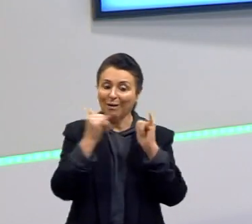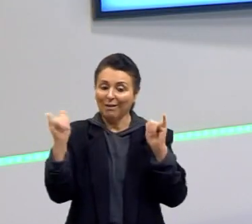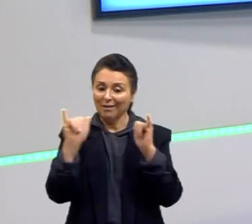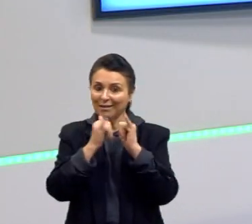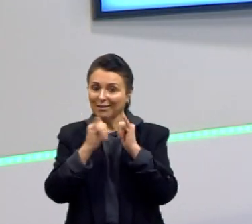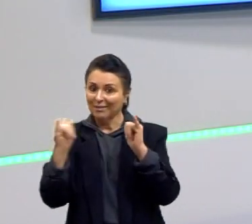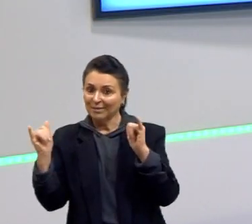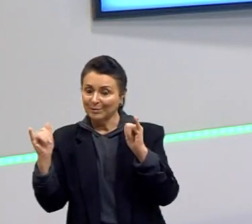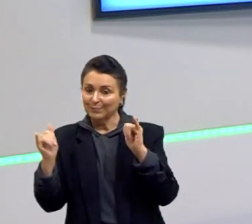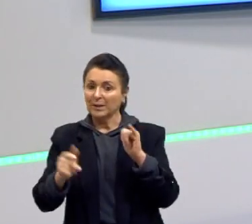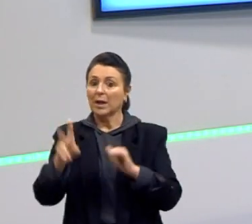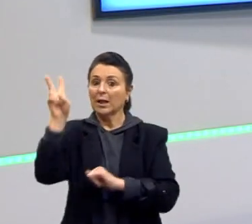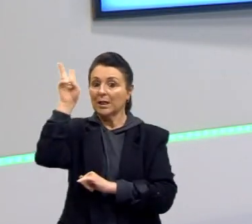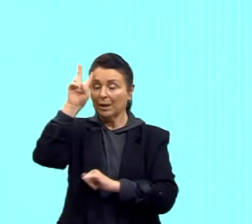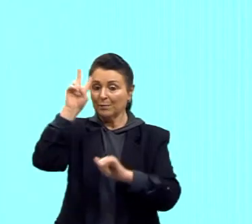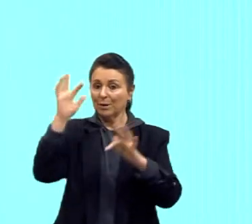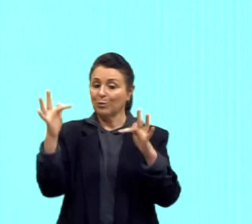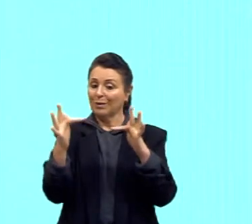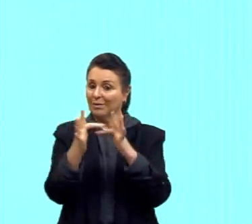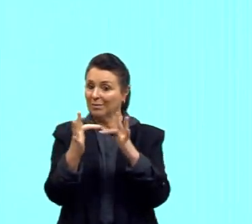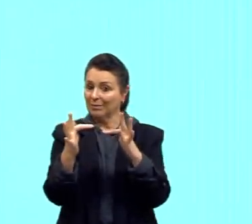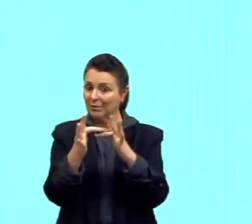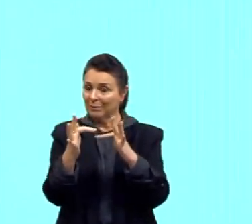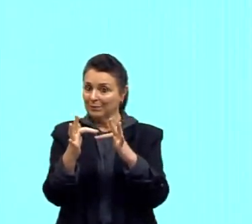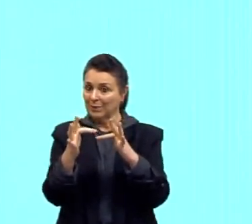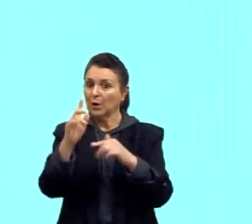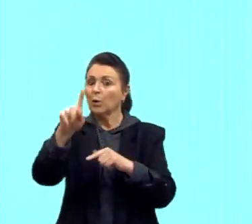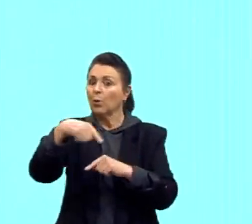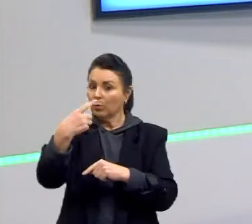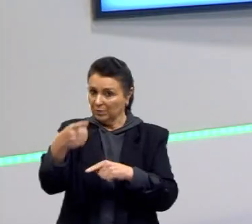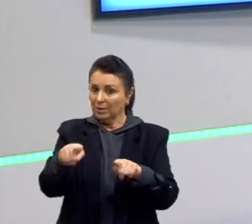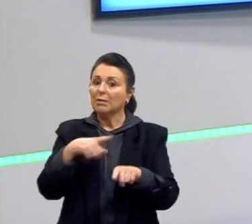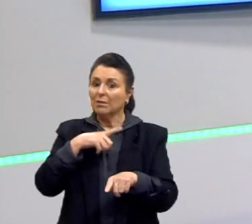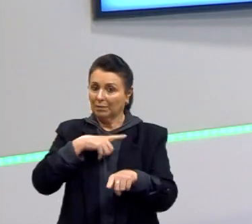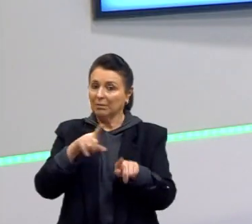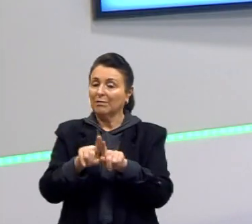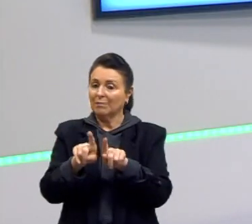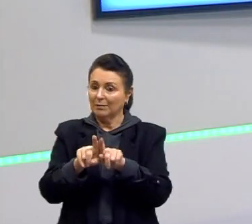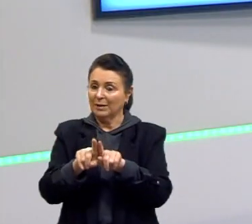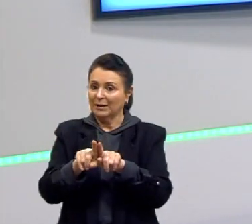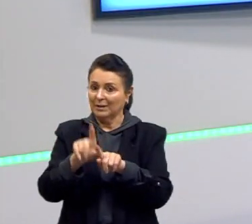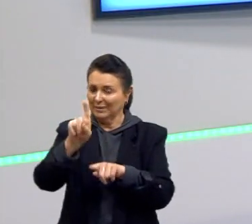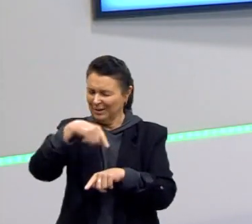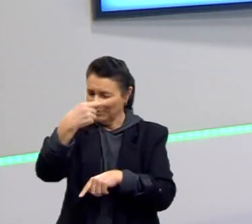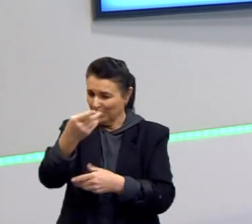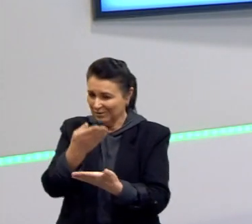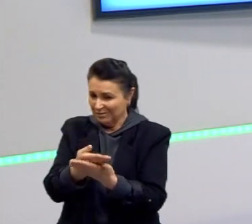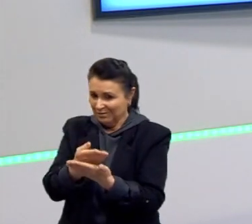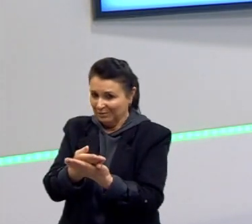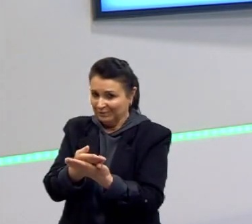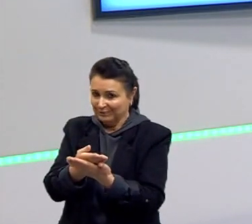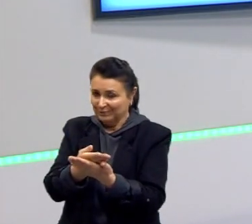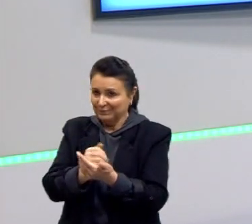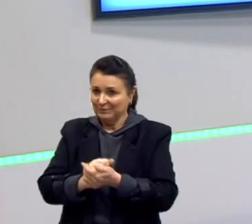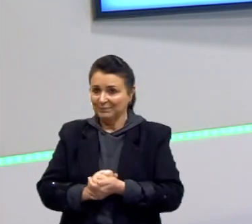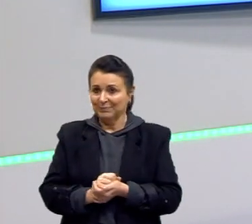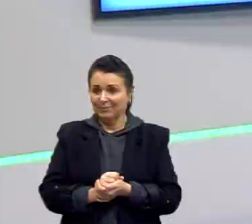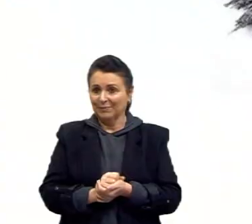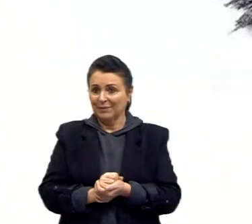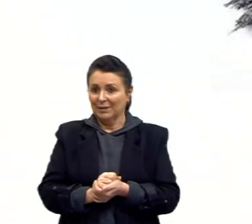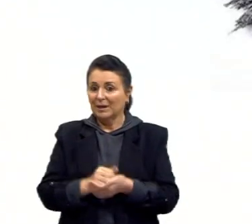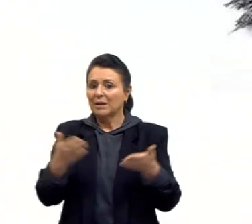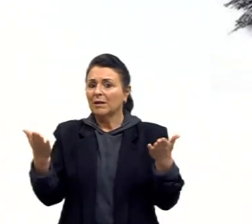Lembrando que essa fórmula e a gente vai ver outras ainda e nas próximas aulas Tá